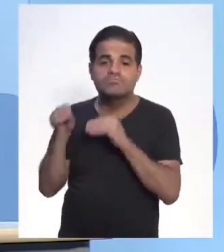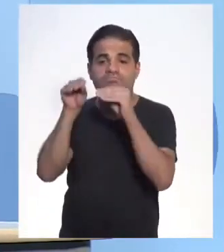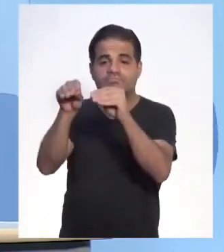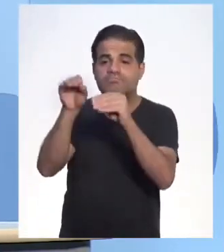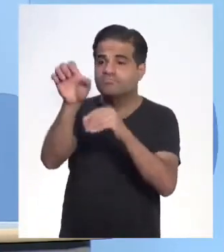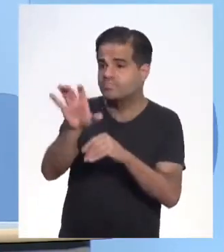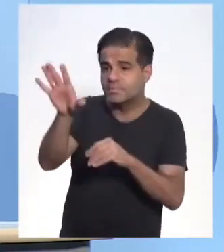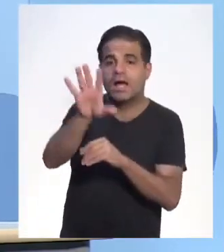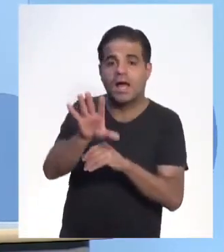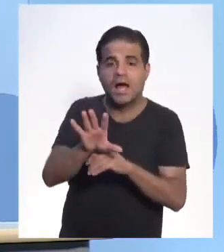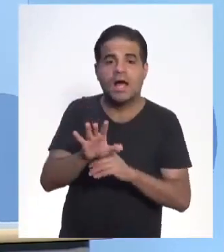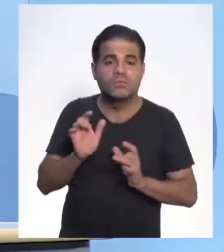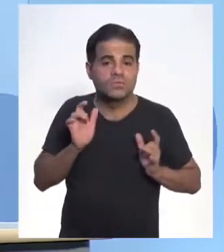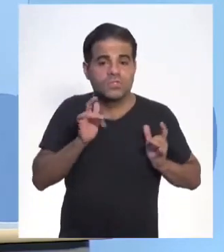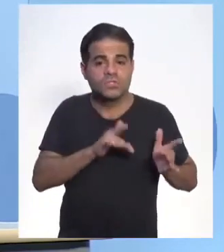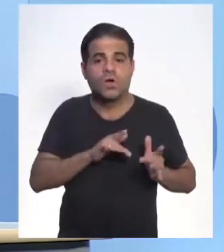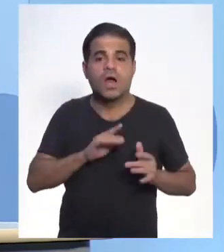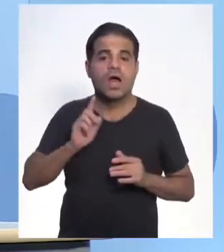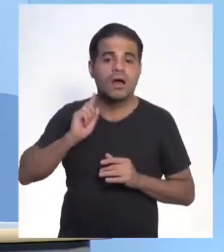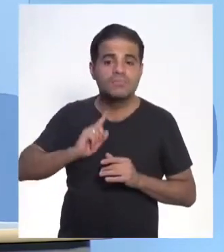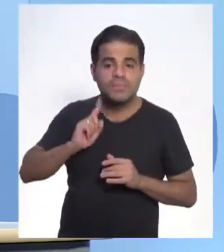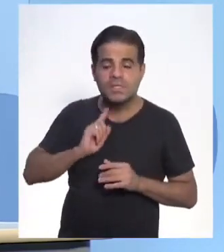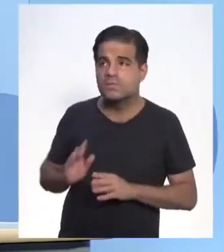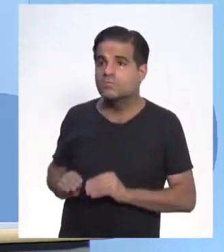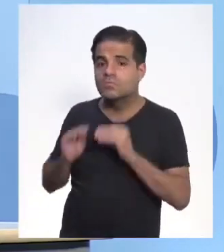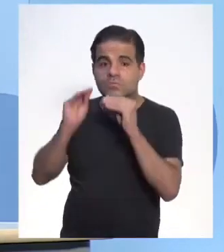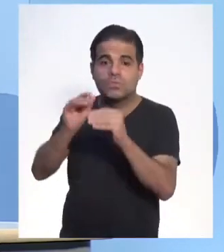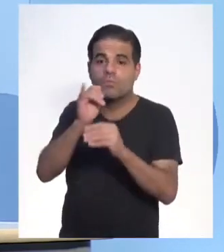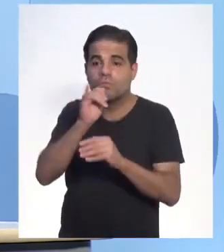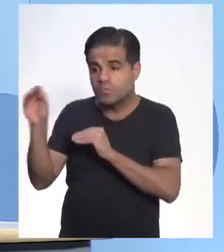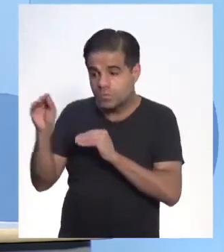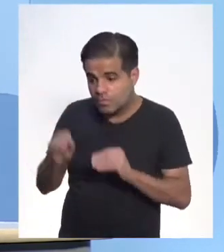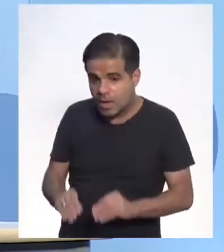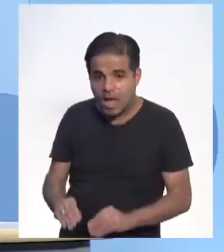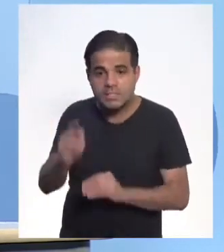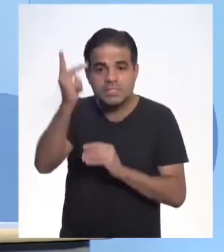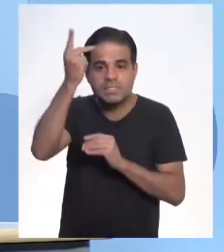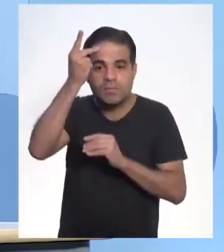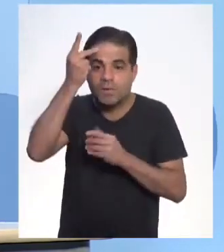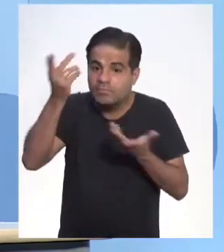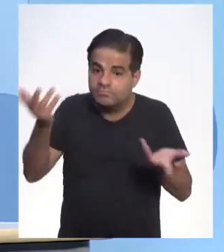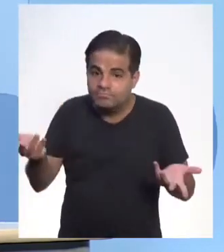grande evento, né, quando deixaram Minas Gerais e se mudaram para São Paulo.